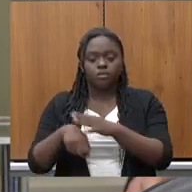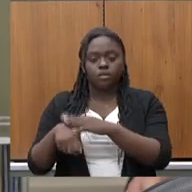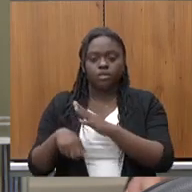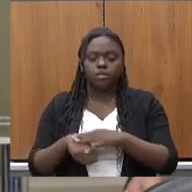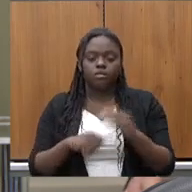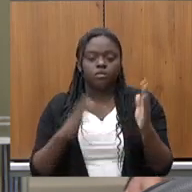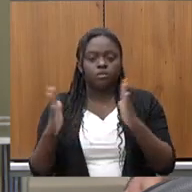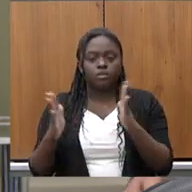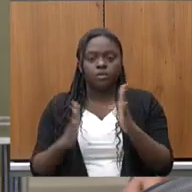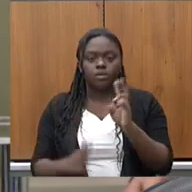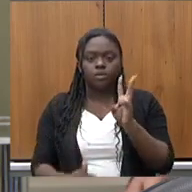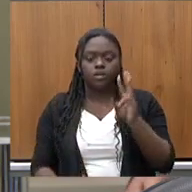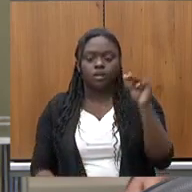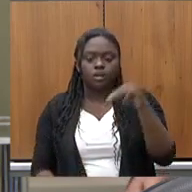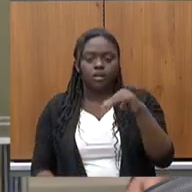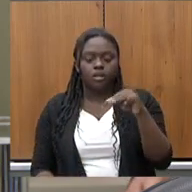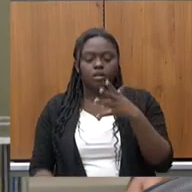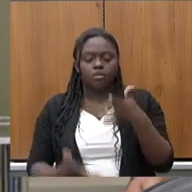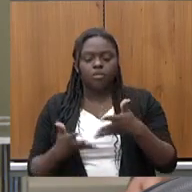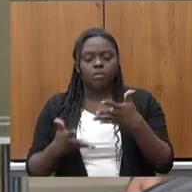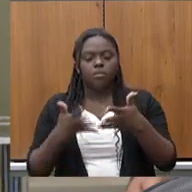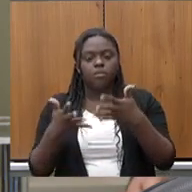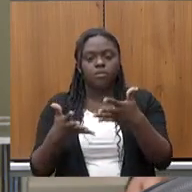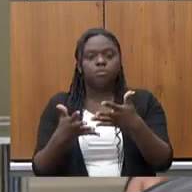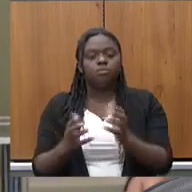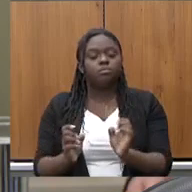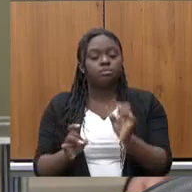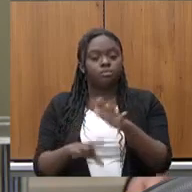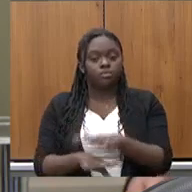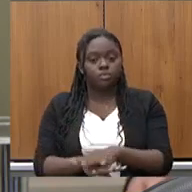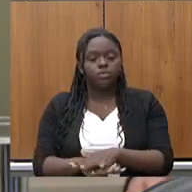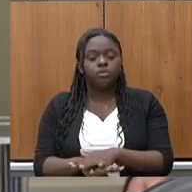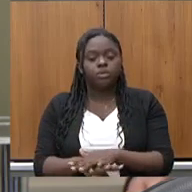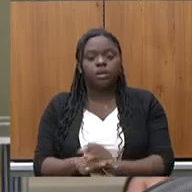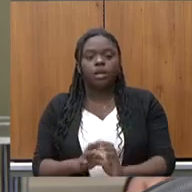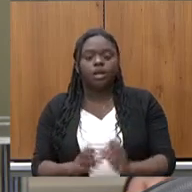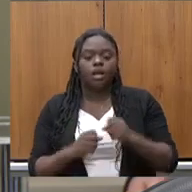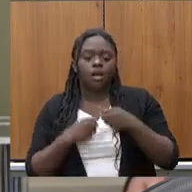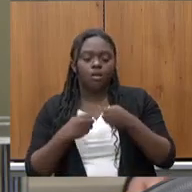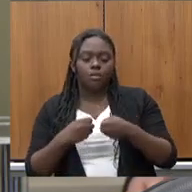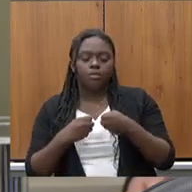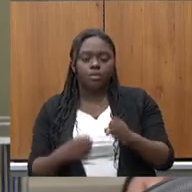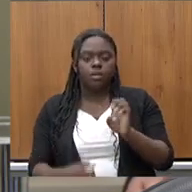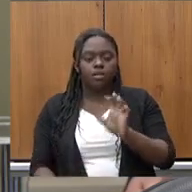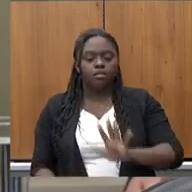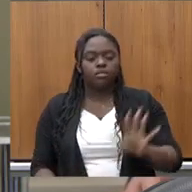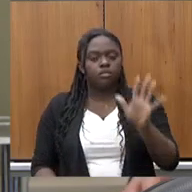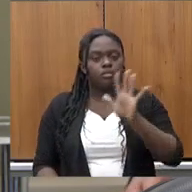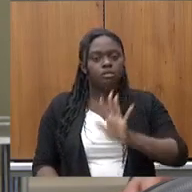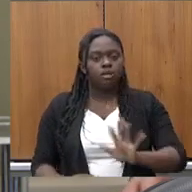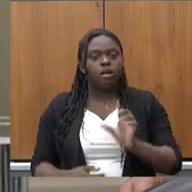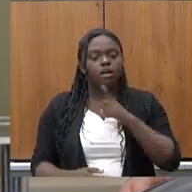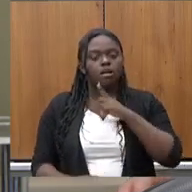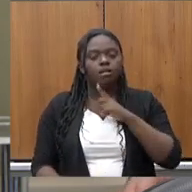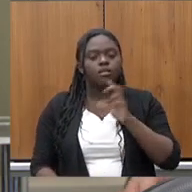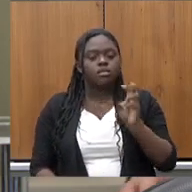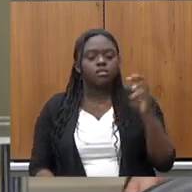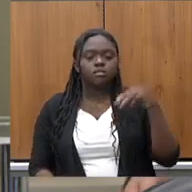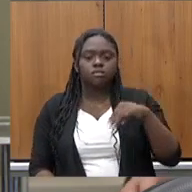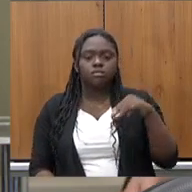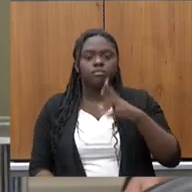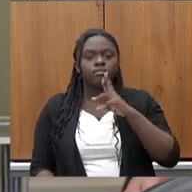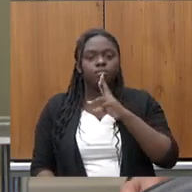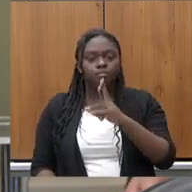pelo prazo de três minutos. Após cada interpelação, a autoridade estadual disporá de cinco minutos para